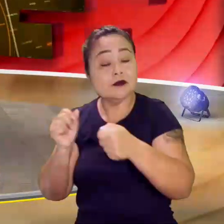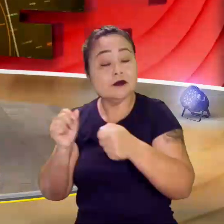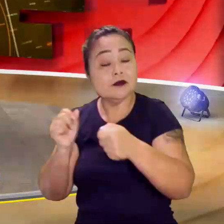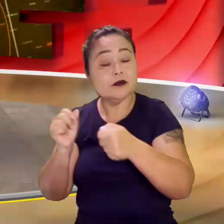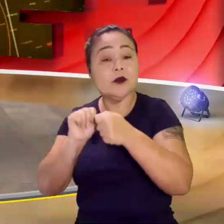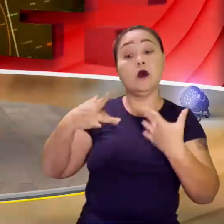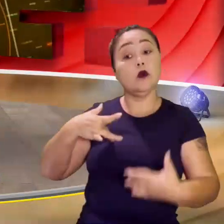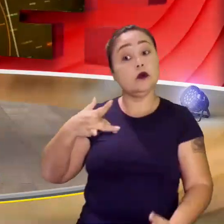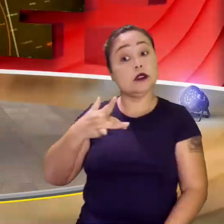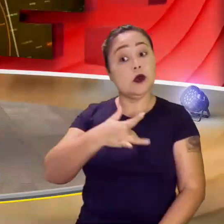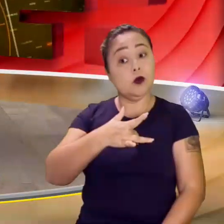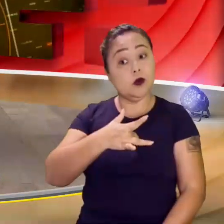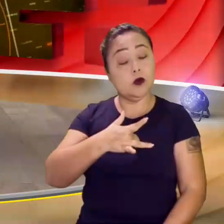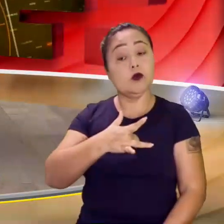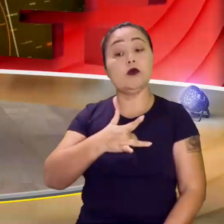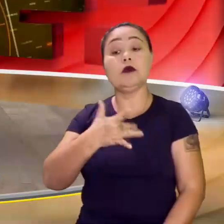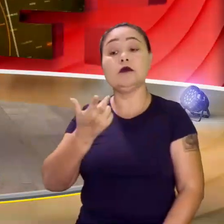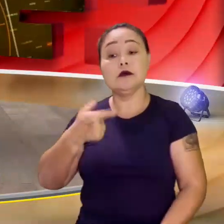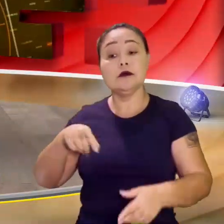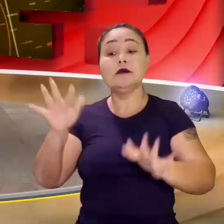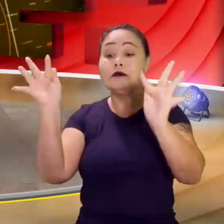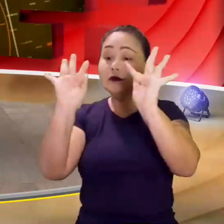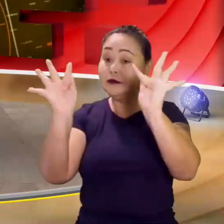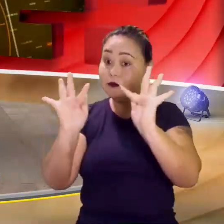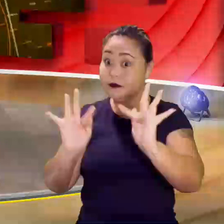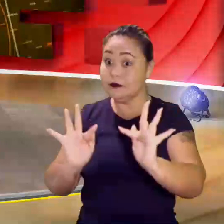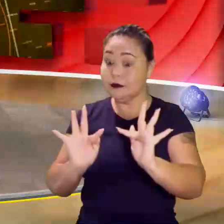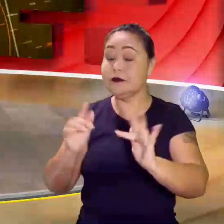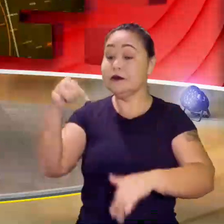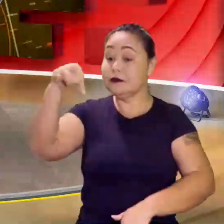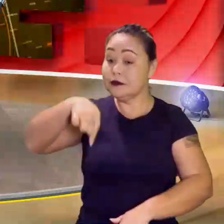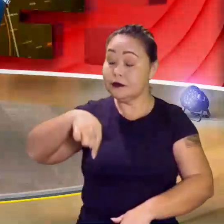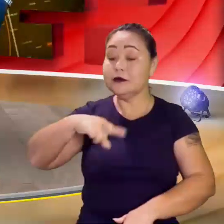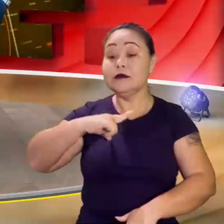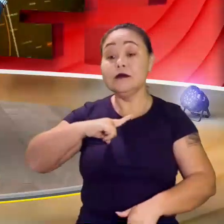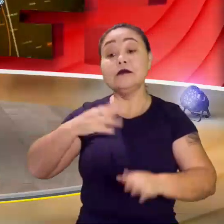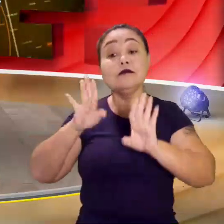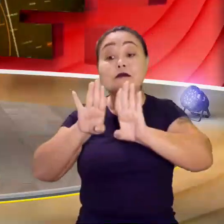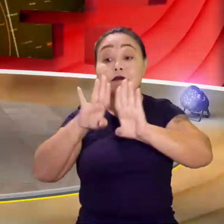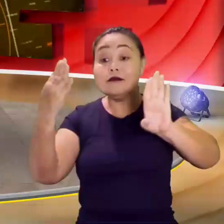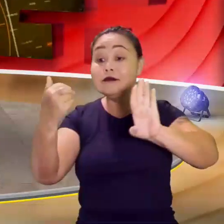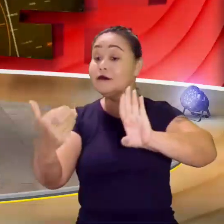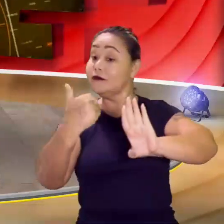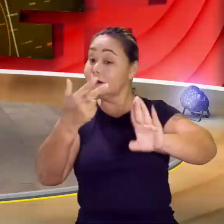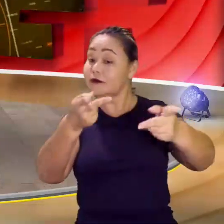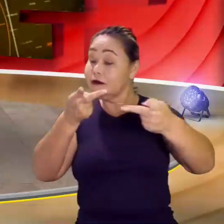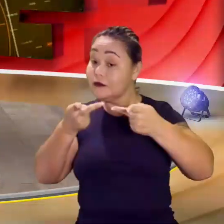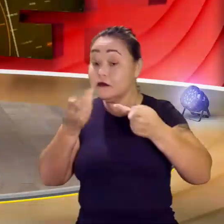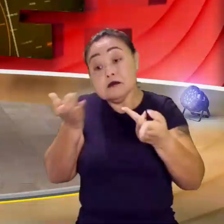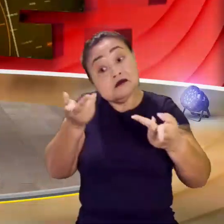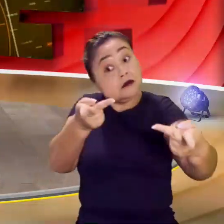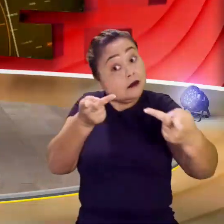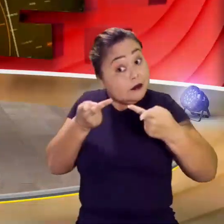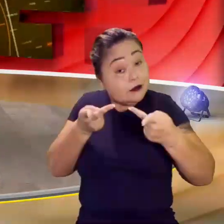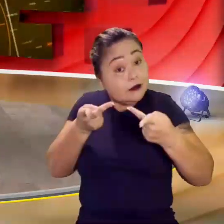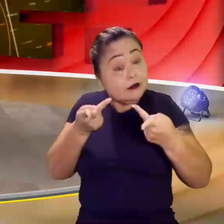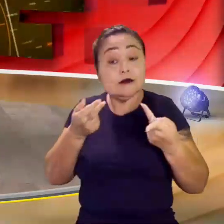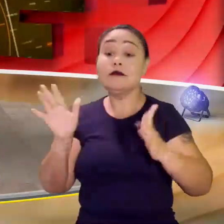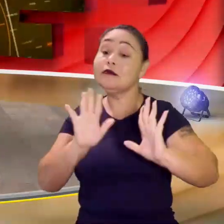com saúde, tá? E felicidade aí. E aqui a gente tá sempre com as portas abertas, tá bom? Muito obrigada. Quando quiser nos visitar.